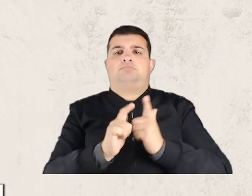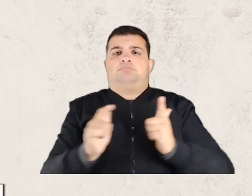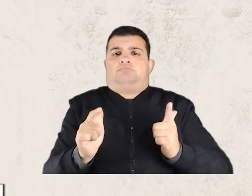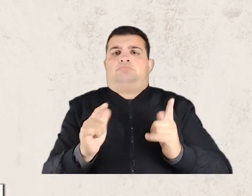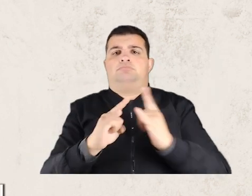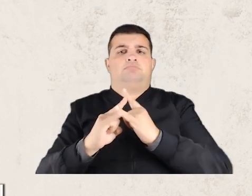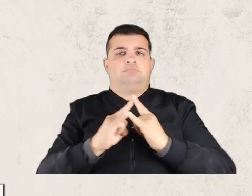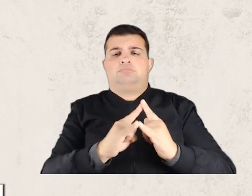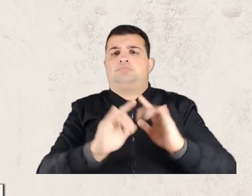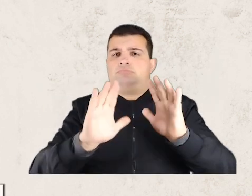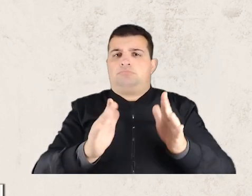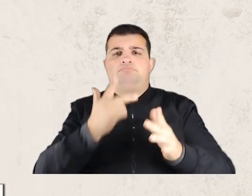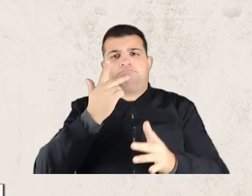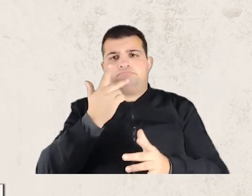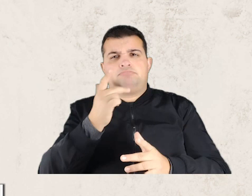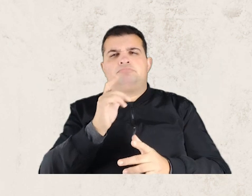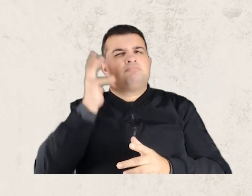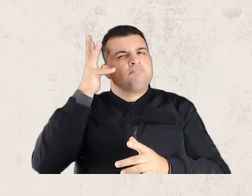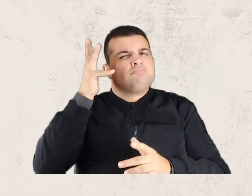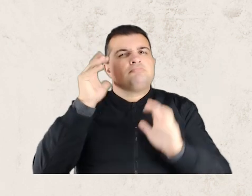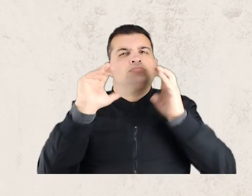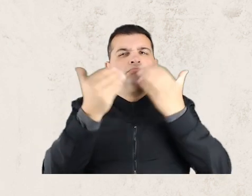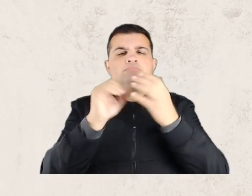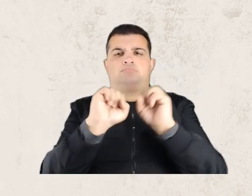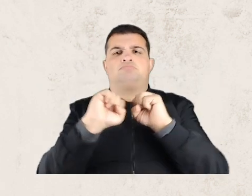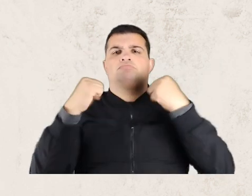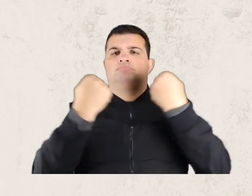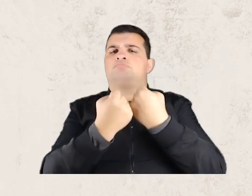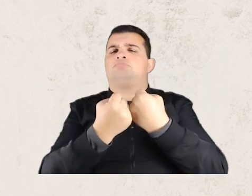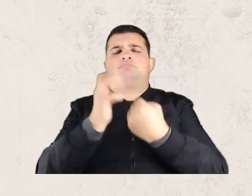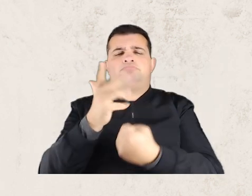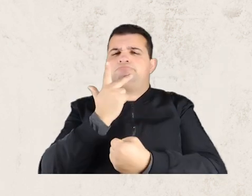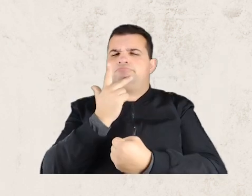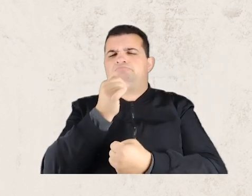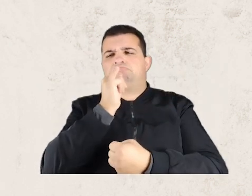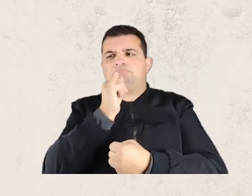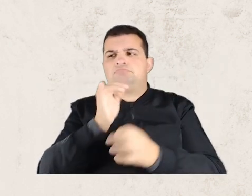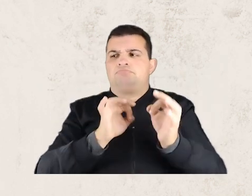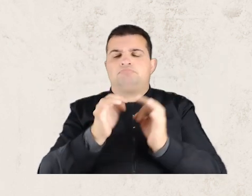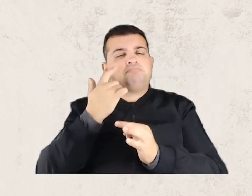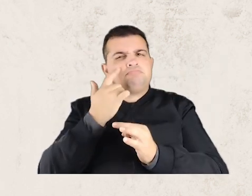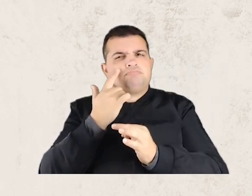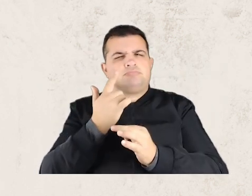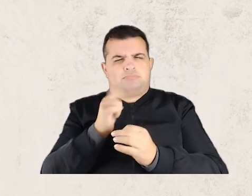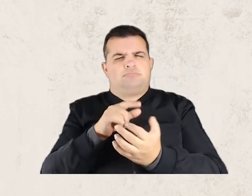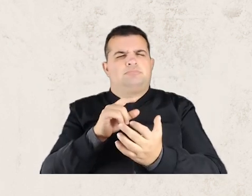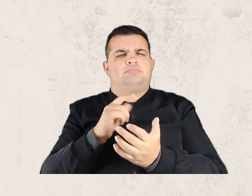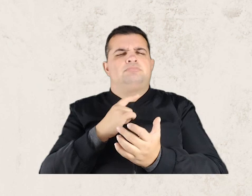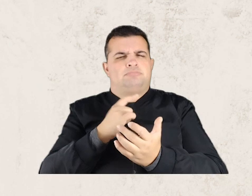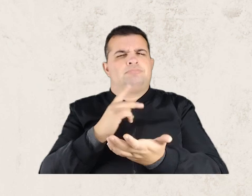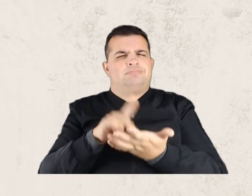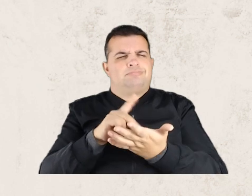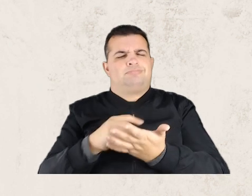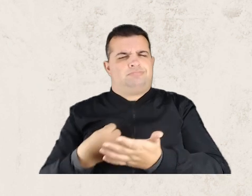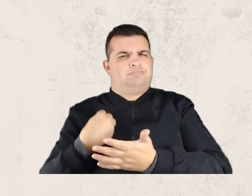estamos querendo testar o projeto do compromisso social. Porque já se falava nas escolas, já se falava na literatura, já se falava nos jornais